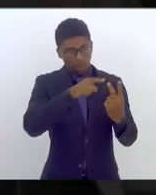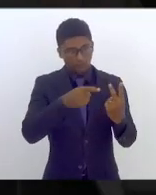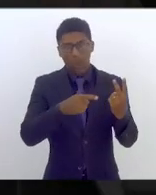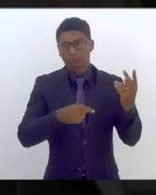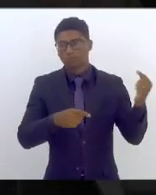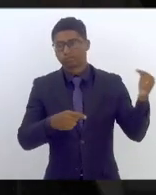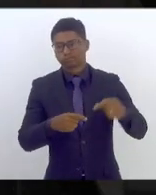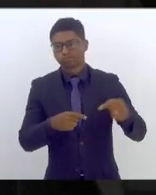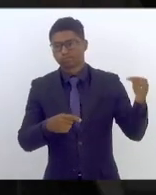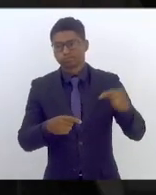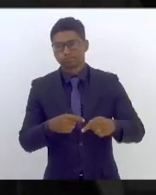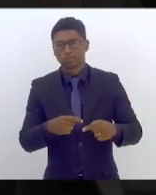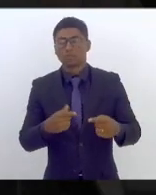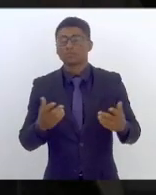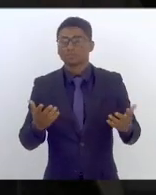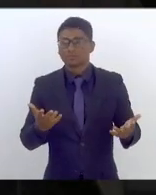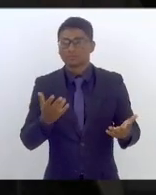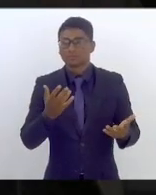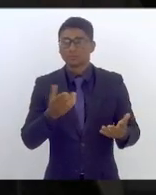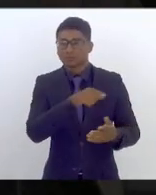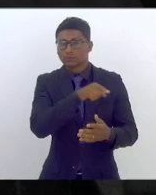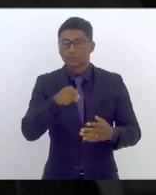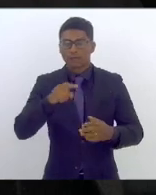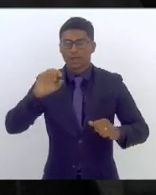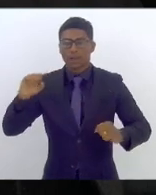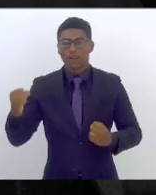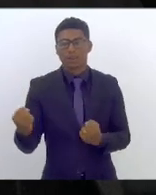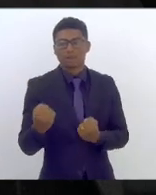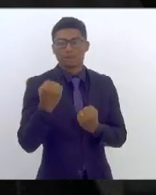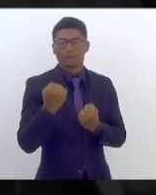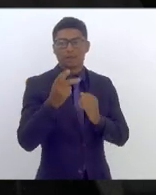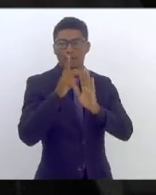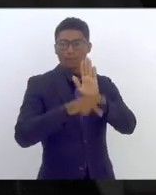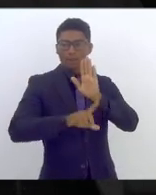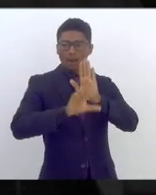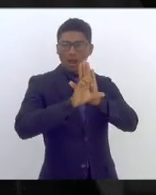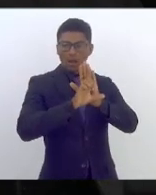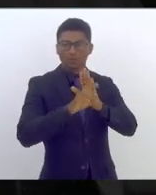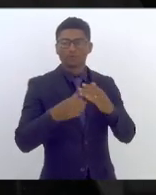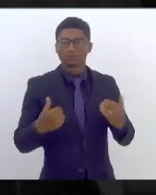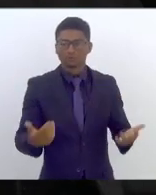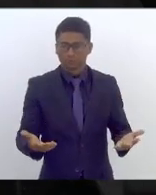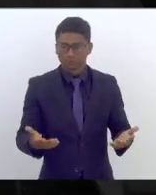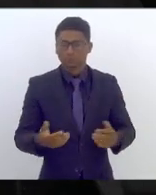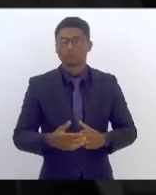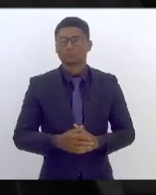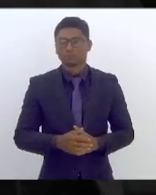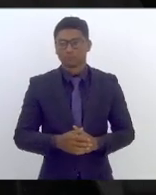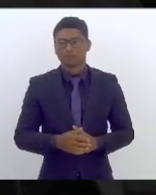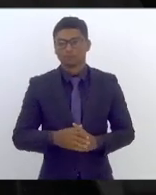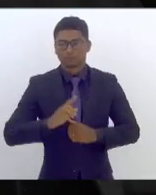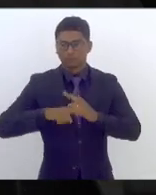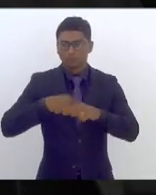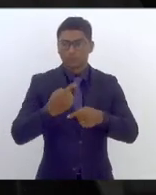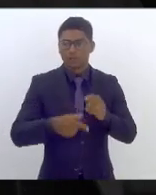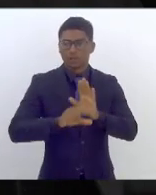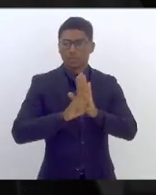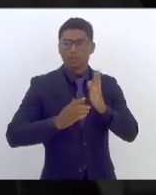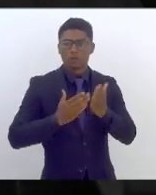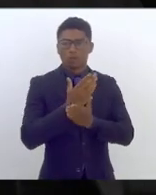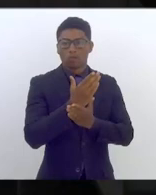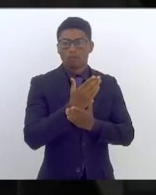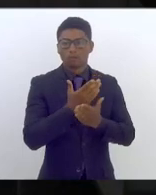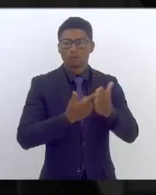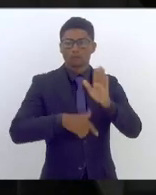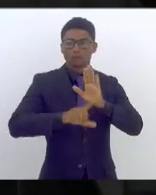defesa do projeto de lei que se transformou essa lei orgânica então fica aqui esse registro e o agradecimento pessoal além da